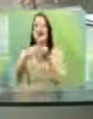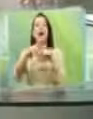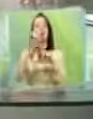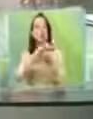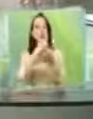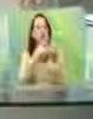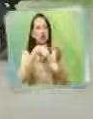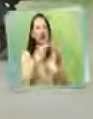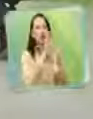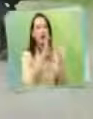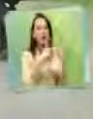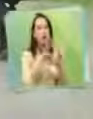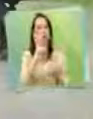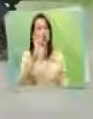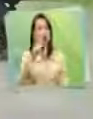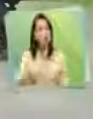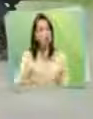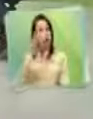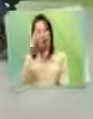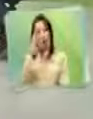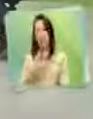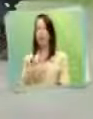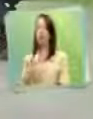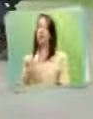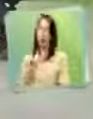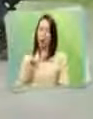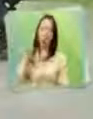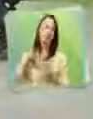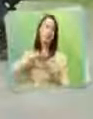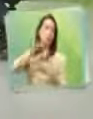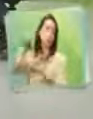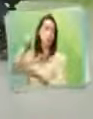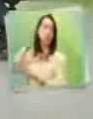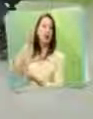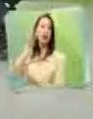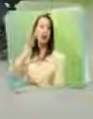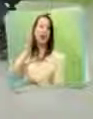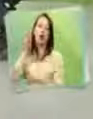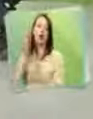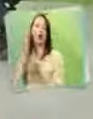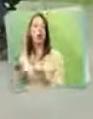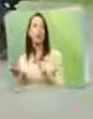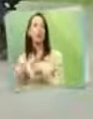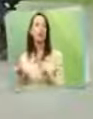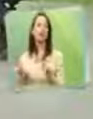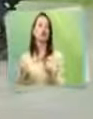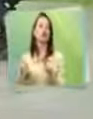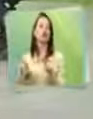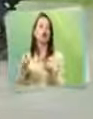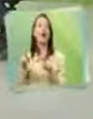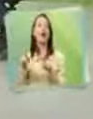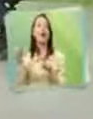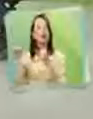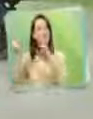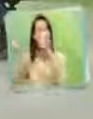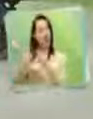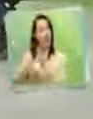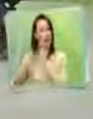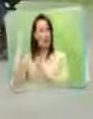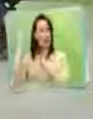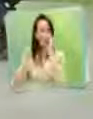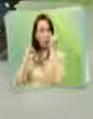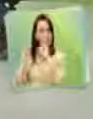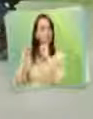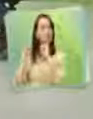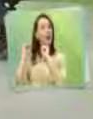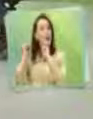longo, não só da história do Brasil, mas da história de uma forma geral. O professor Eliano vai estar falando, por exemplo, da industrialização.